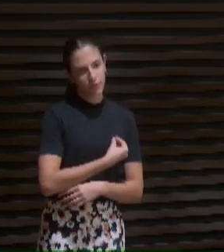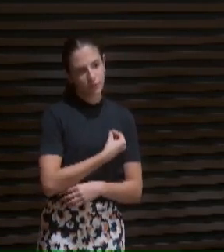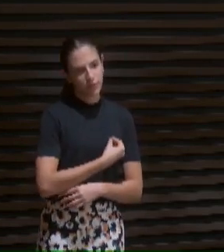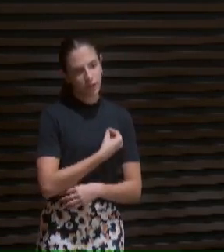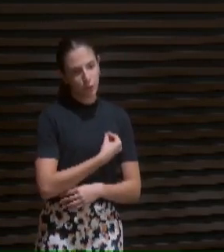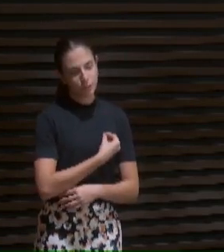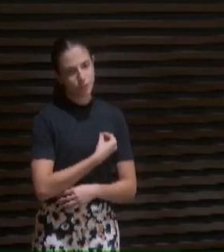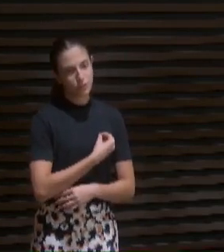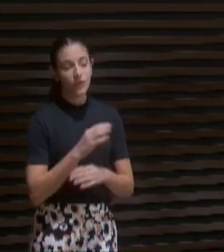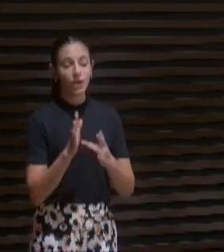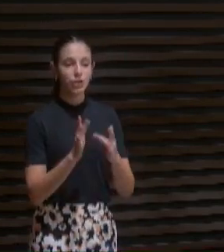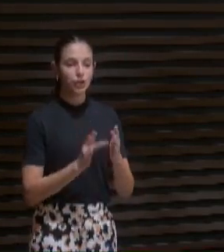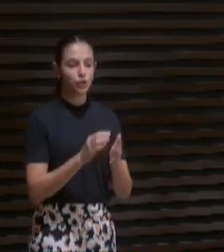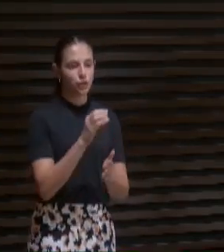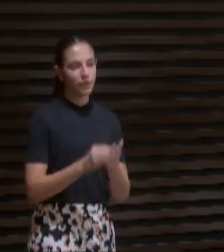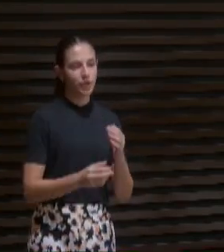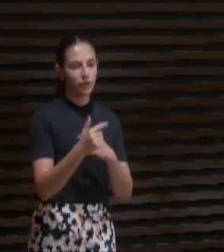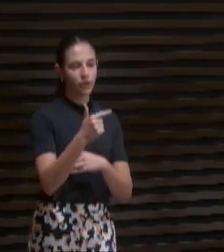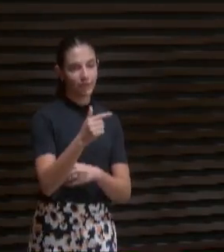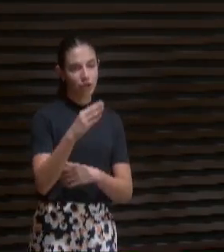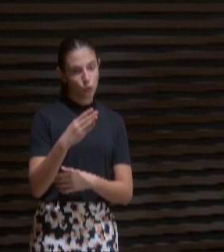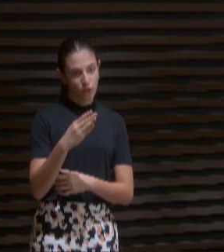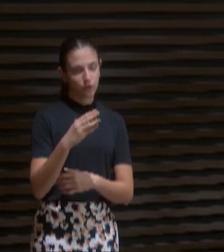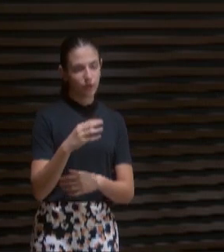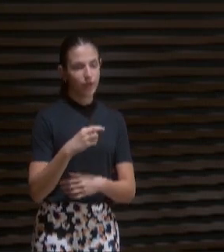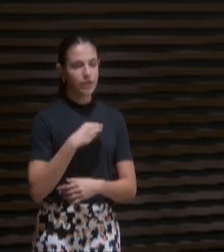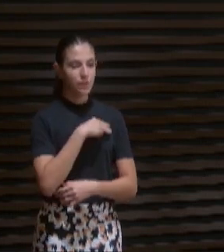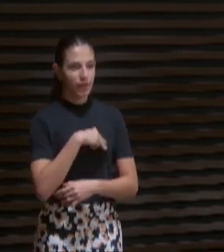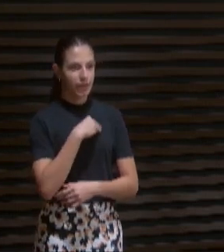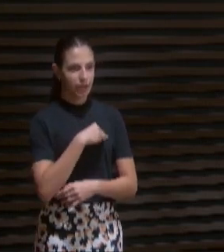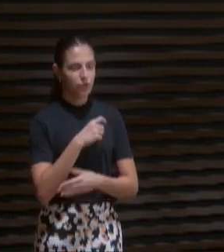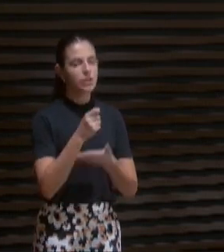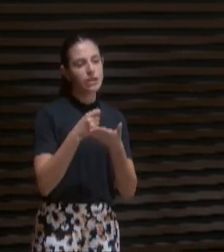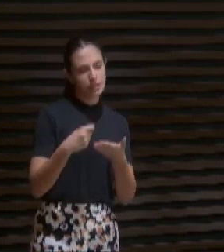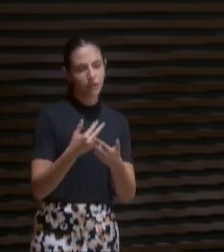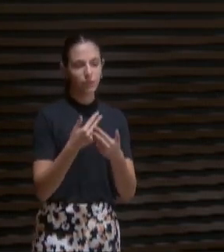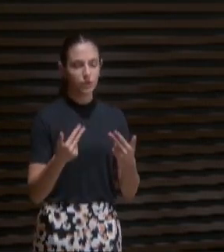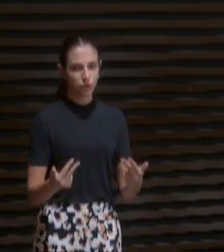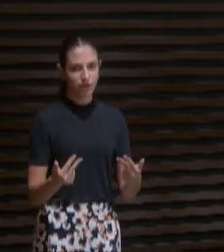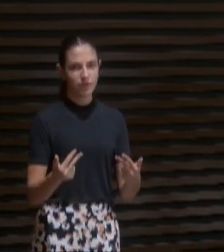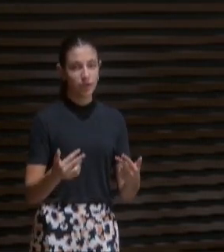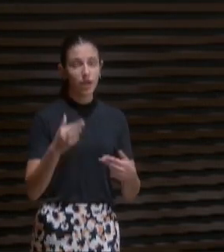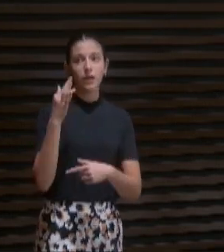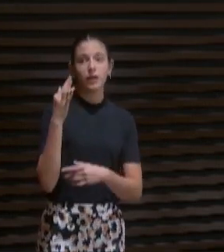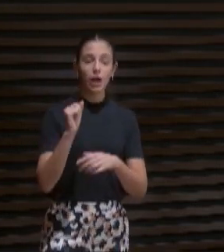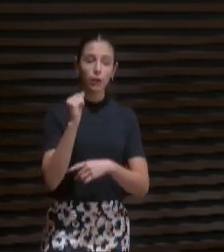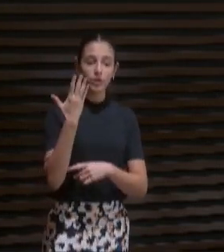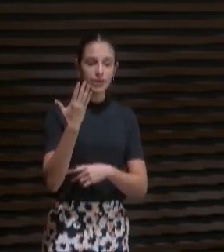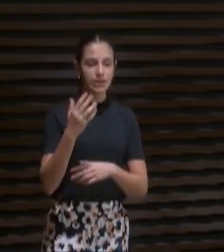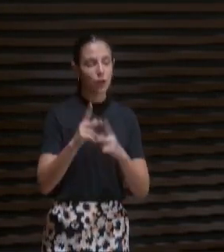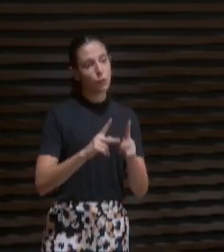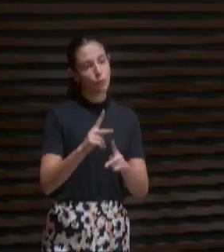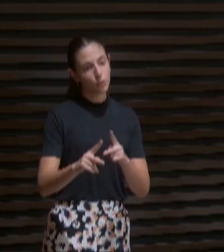capítulo 24 de Mateus, ele vai descrevendo algumas coisas do que iria acontecer com o povo judeu